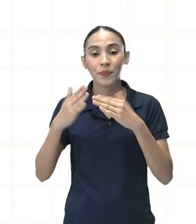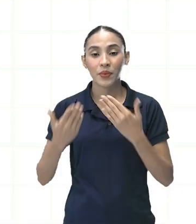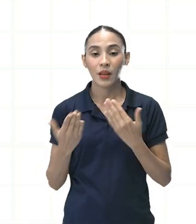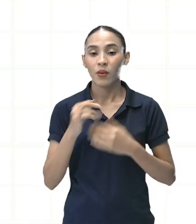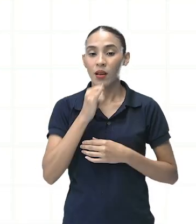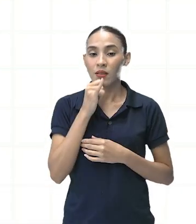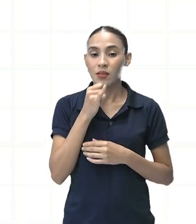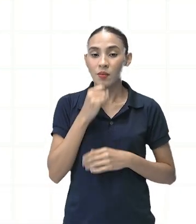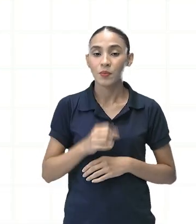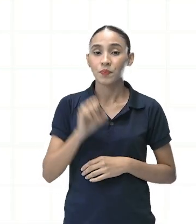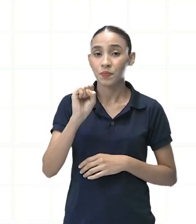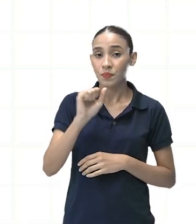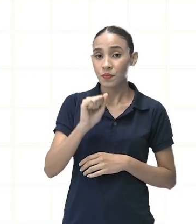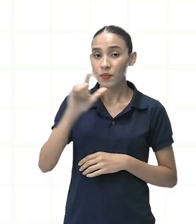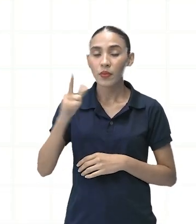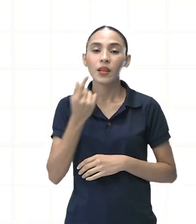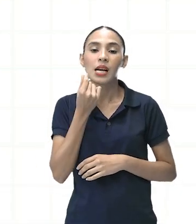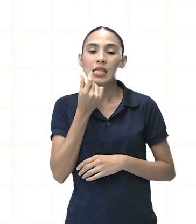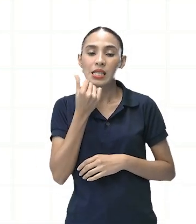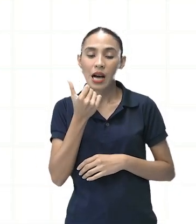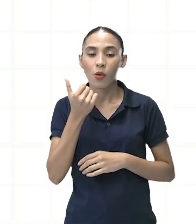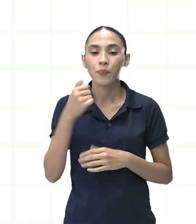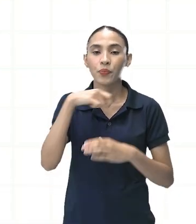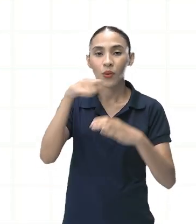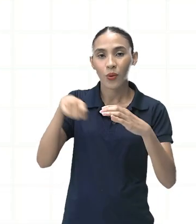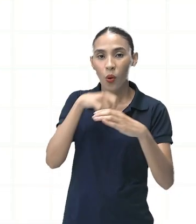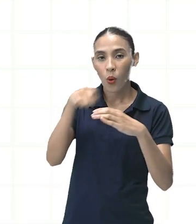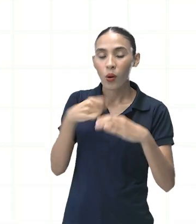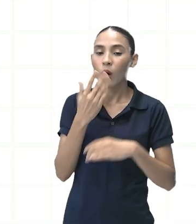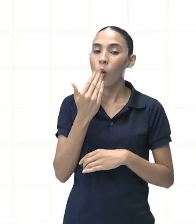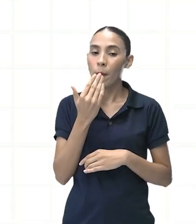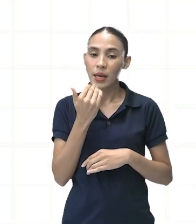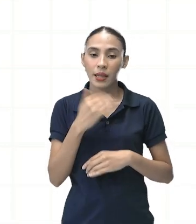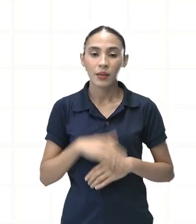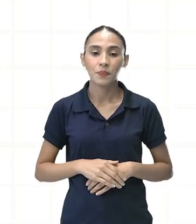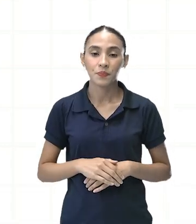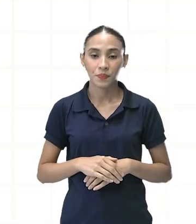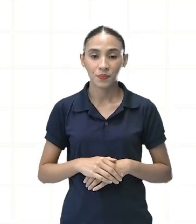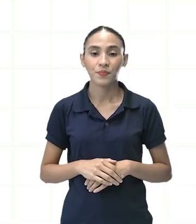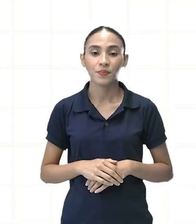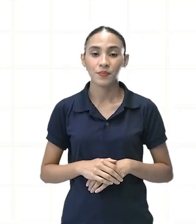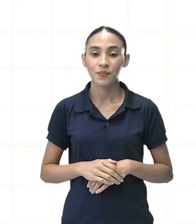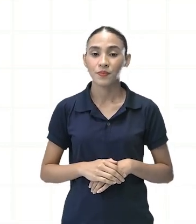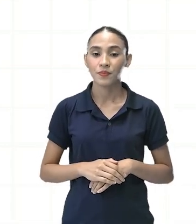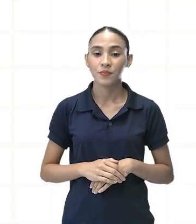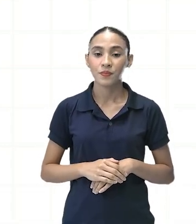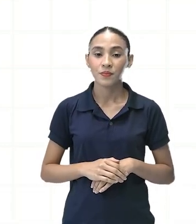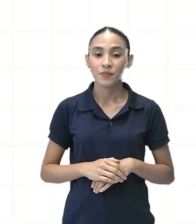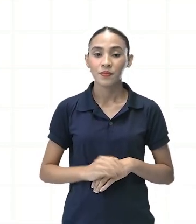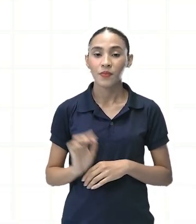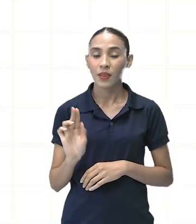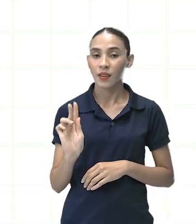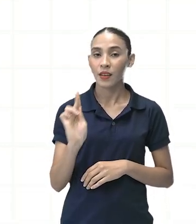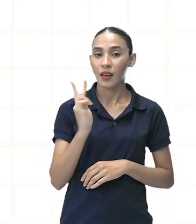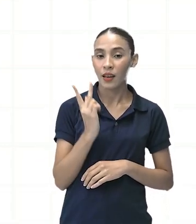Então, o sal de cozinha, representado no nosso símbolo de